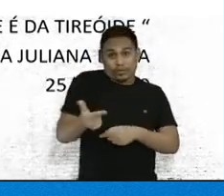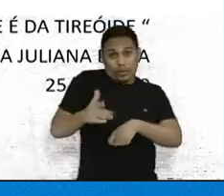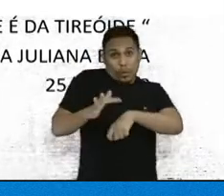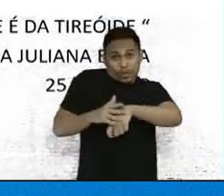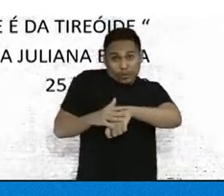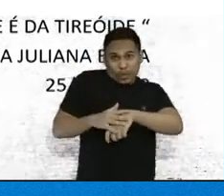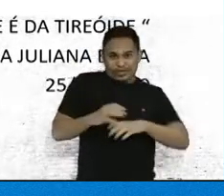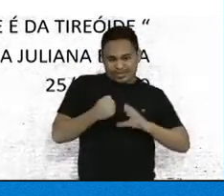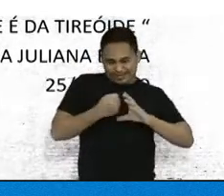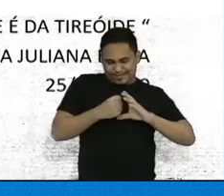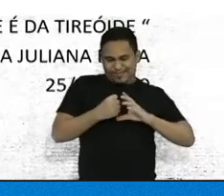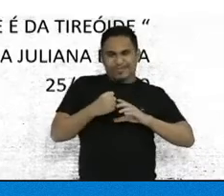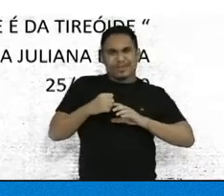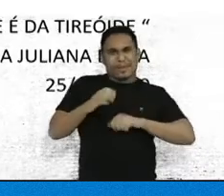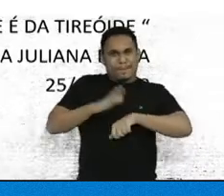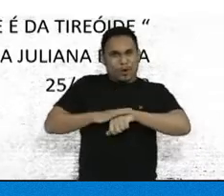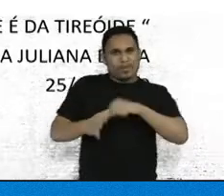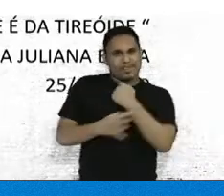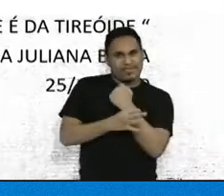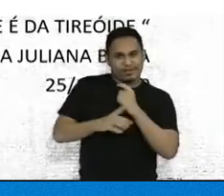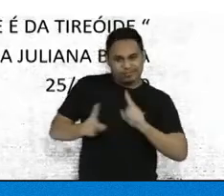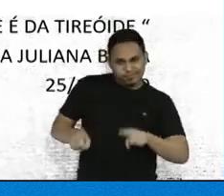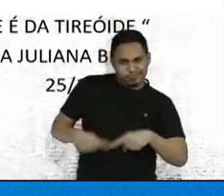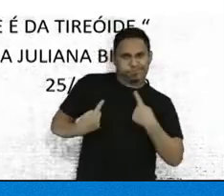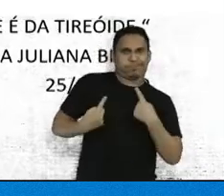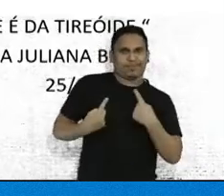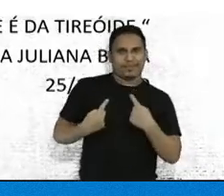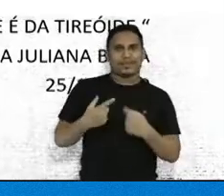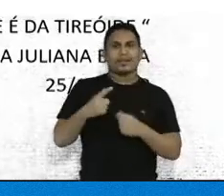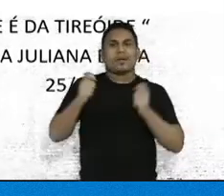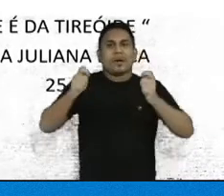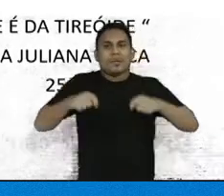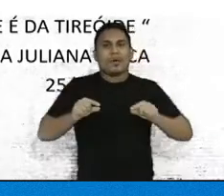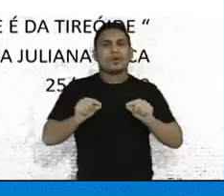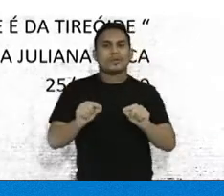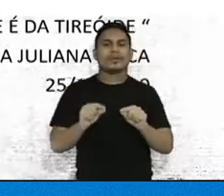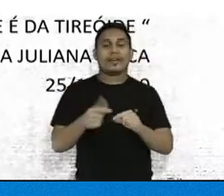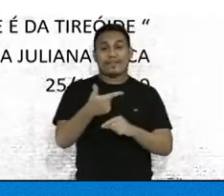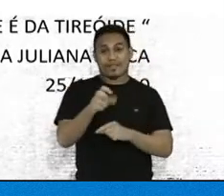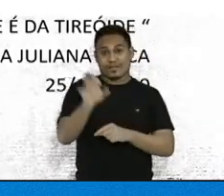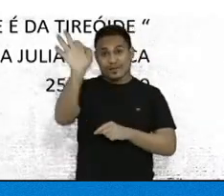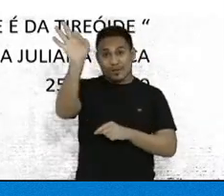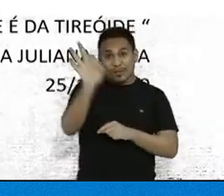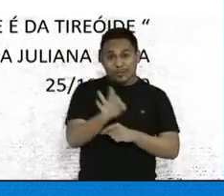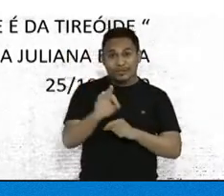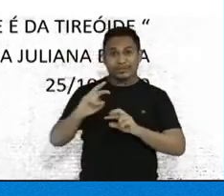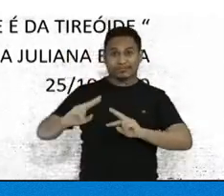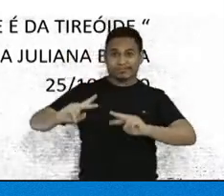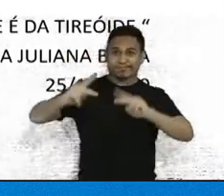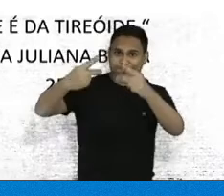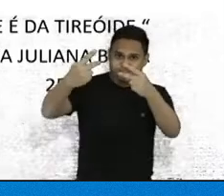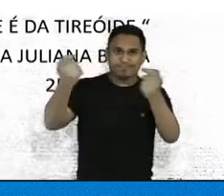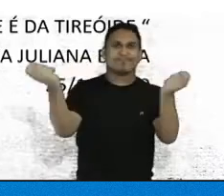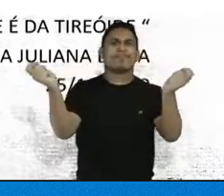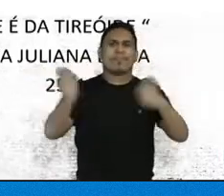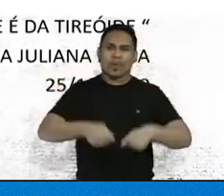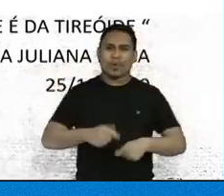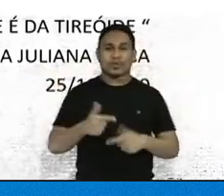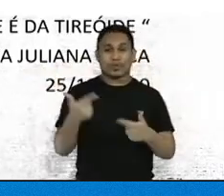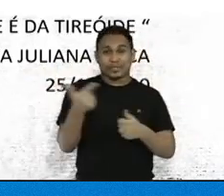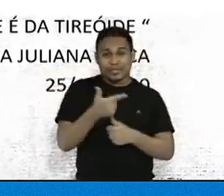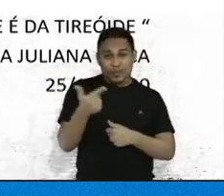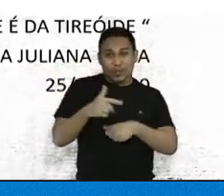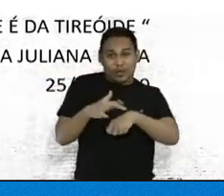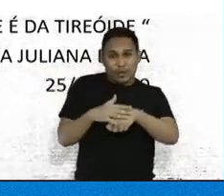doença autoimune tem um risco de 25% de chance de desenvolver uma segunda doença autoimune, e